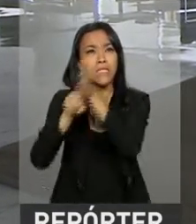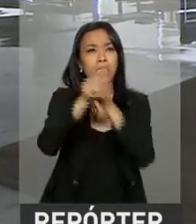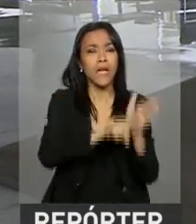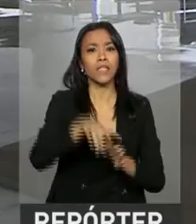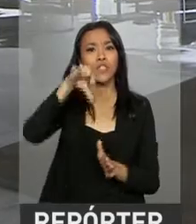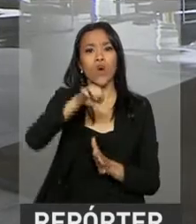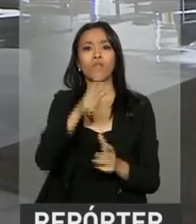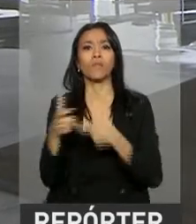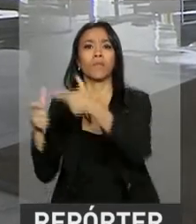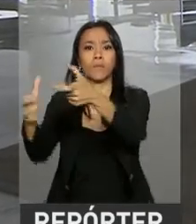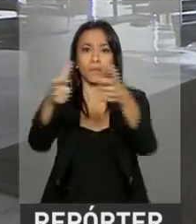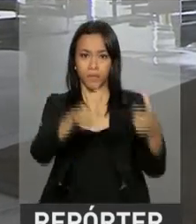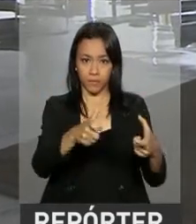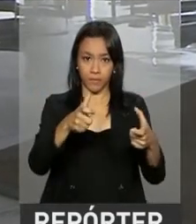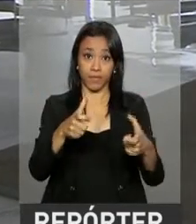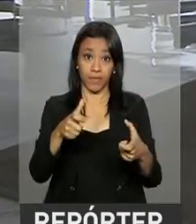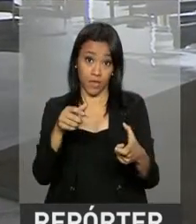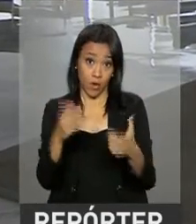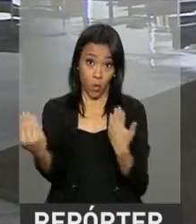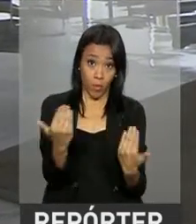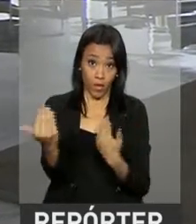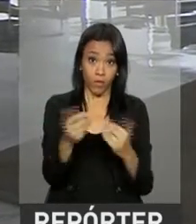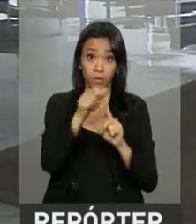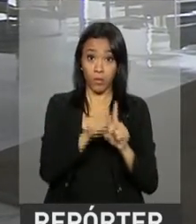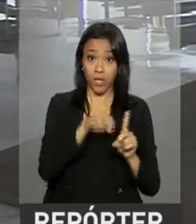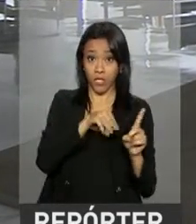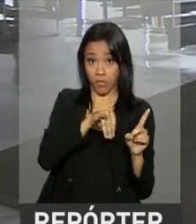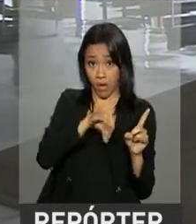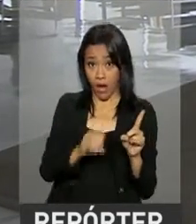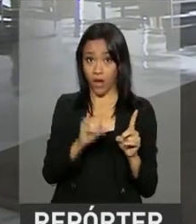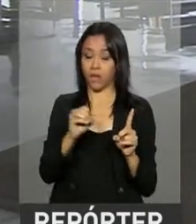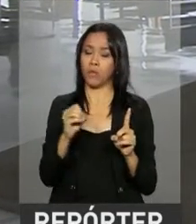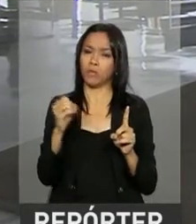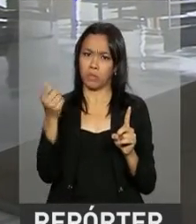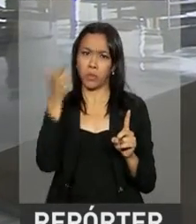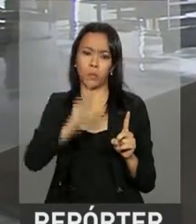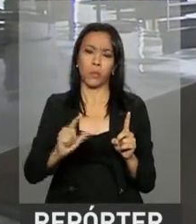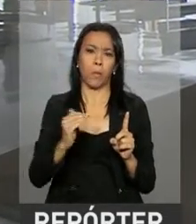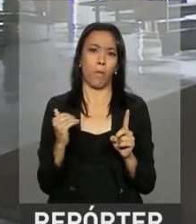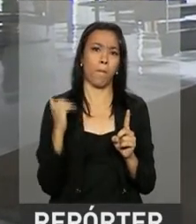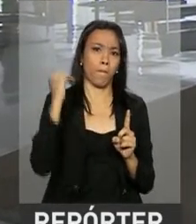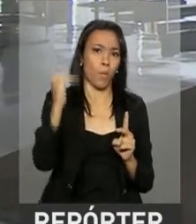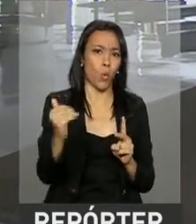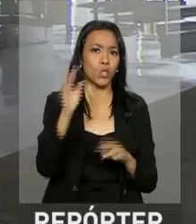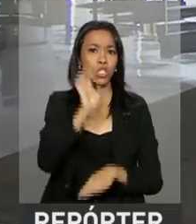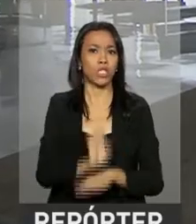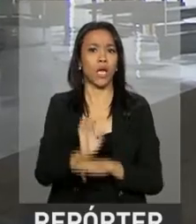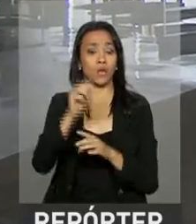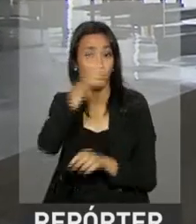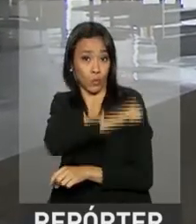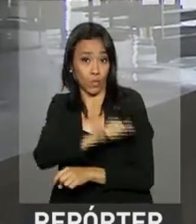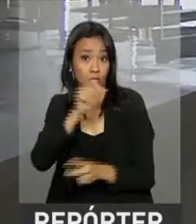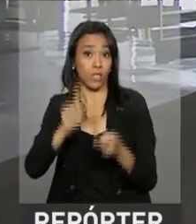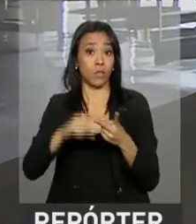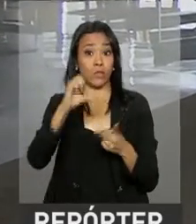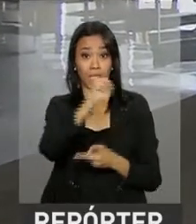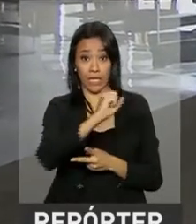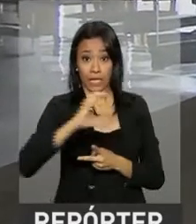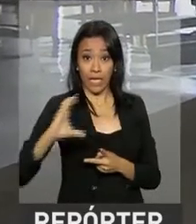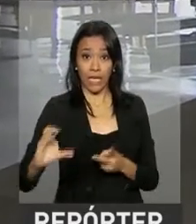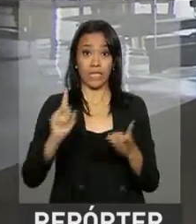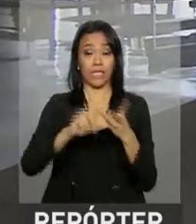mês de junho na comparação com o mês de maio destaque os maiores avanços foram nos estados do rio de janeiro santa catarina